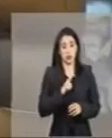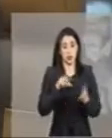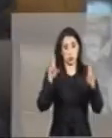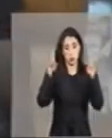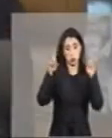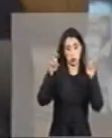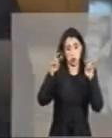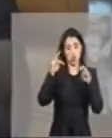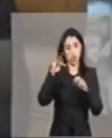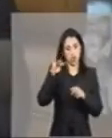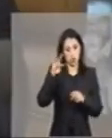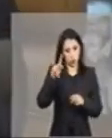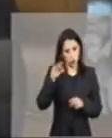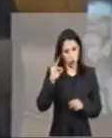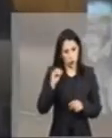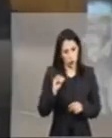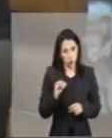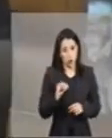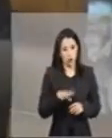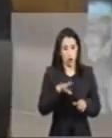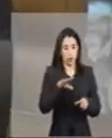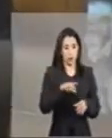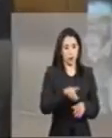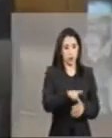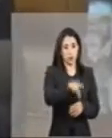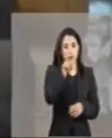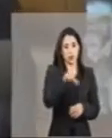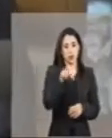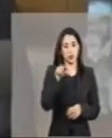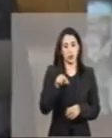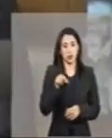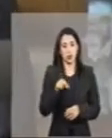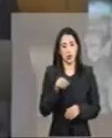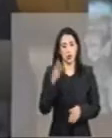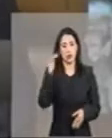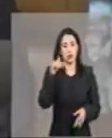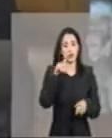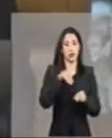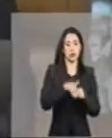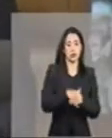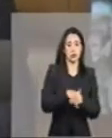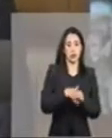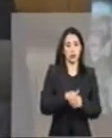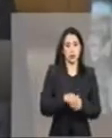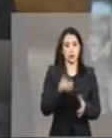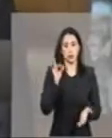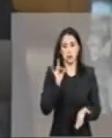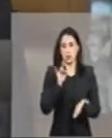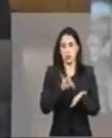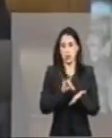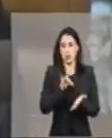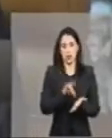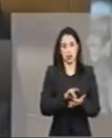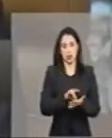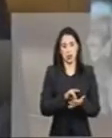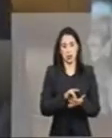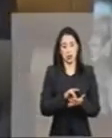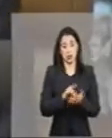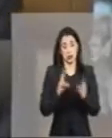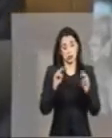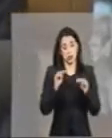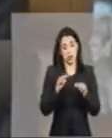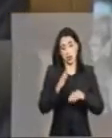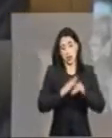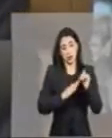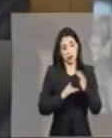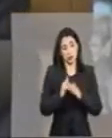ou eletiva ou em função de certa pessoa que detém determinada titularidade funcional, e que